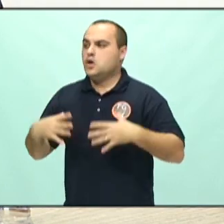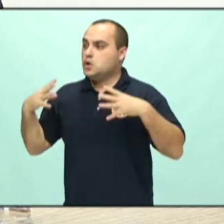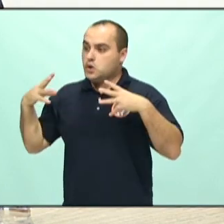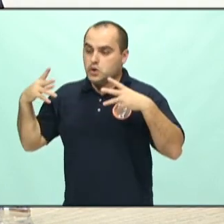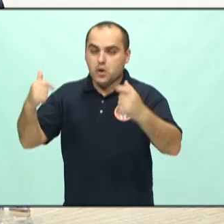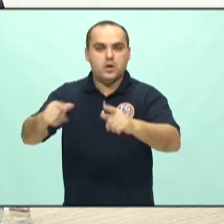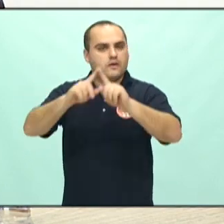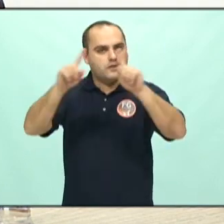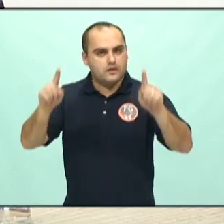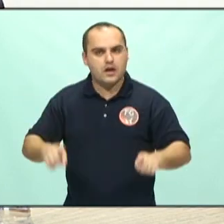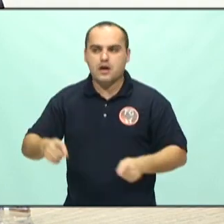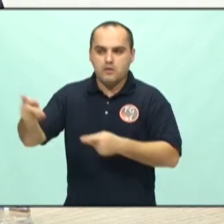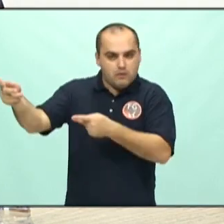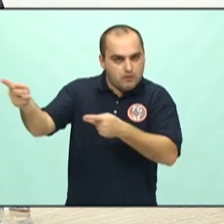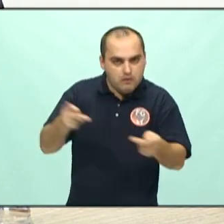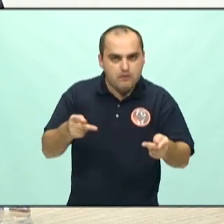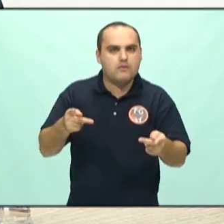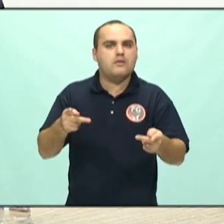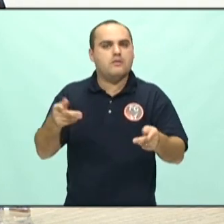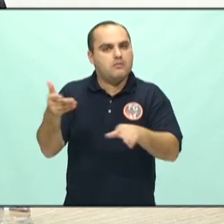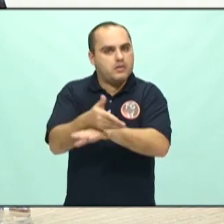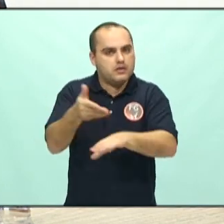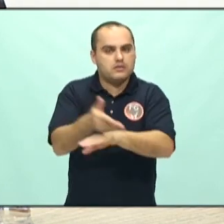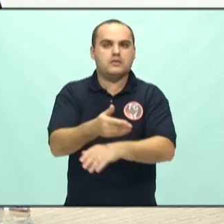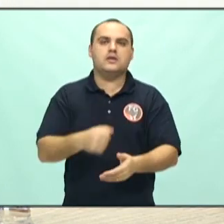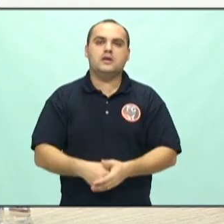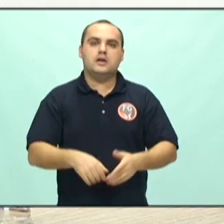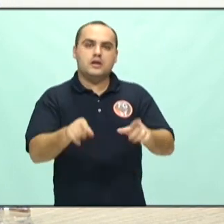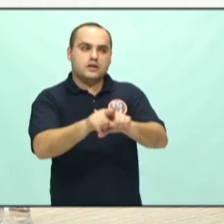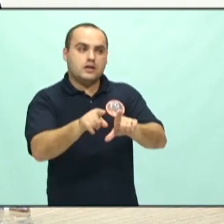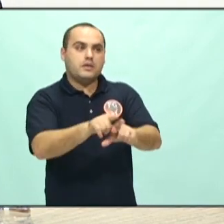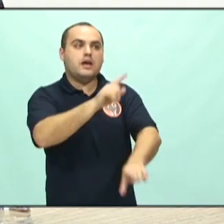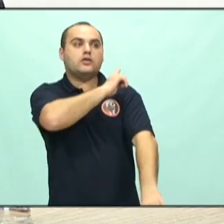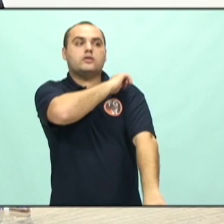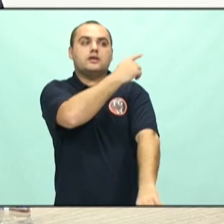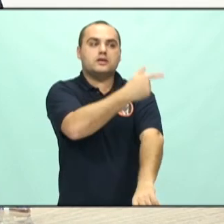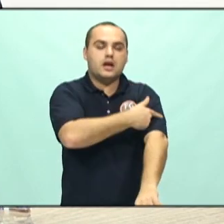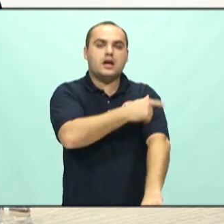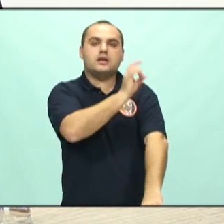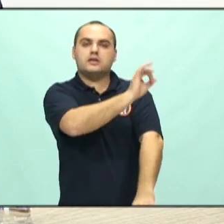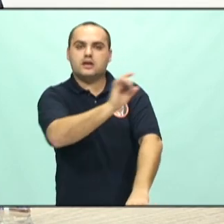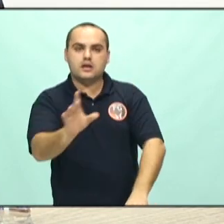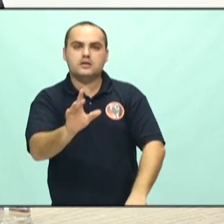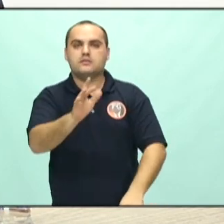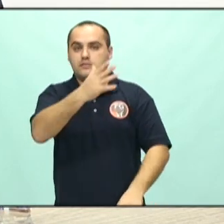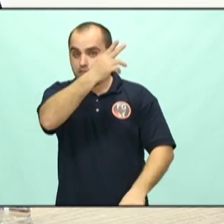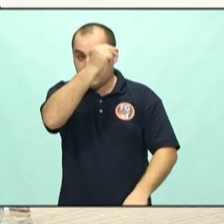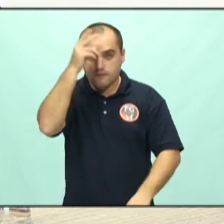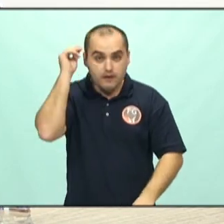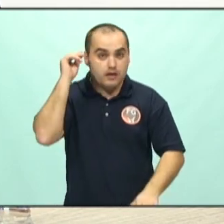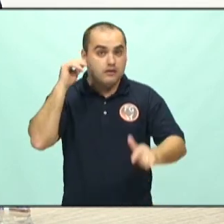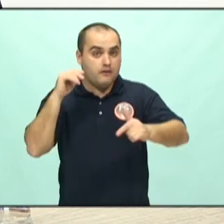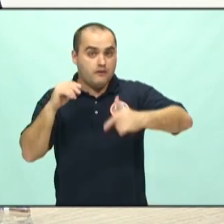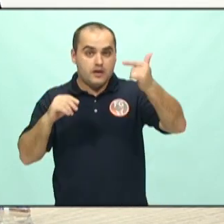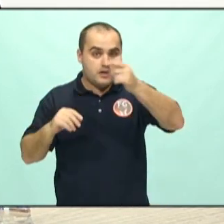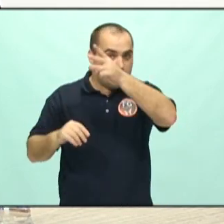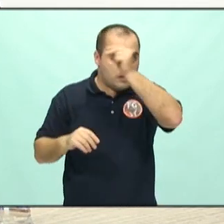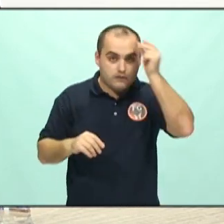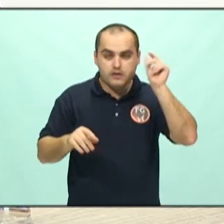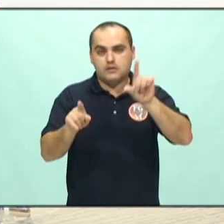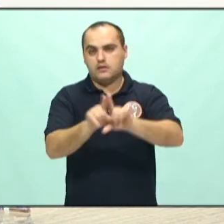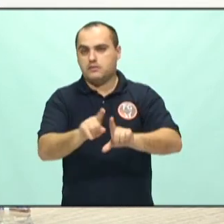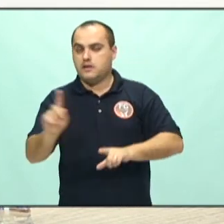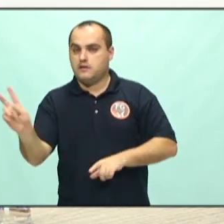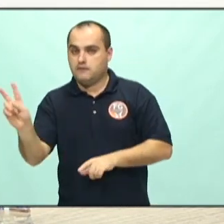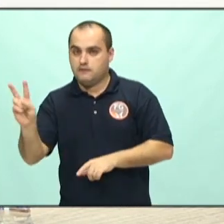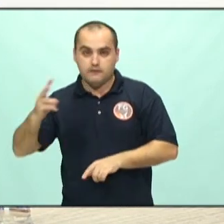convidados a participar. Também fizemos um convite para as autoridades de cada município, prefeitos, vices e vereadores também. Então não é um